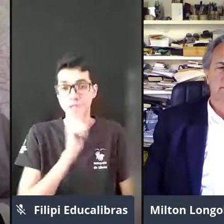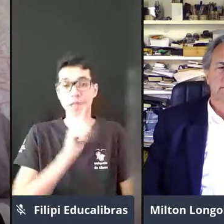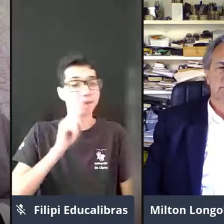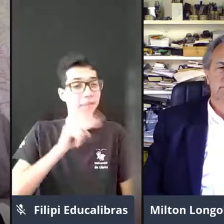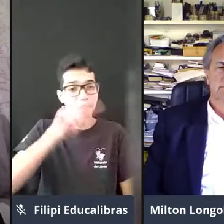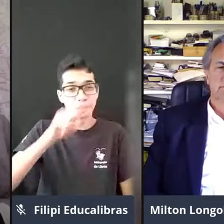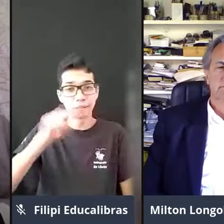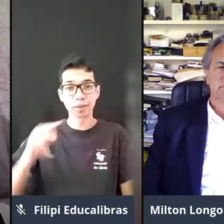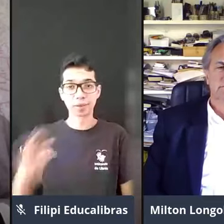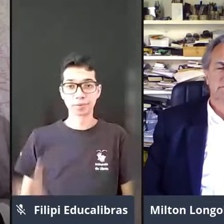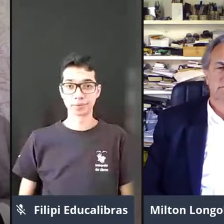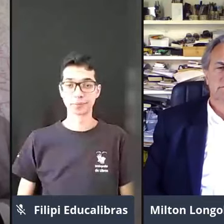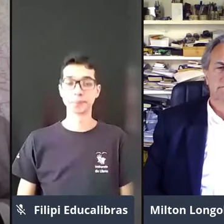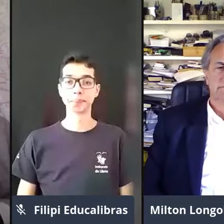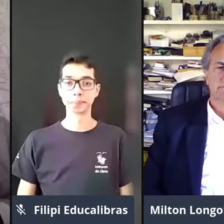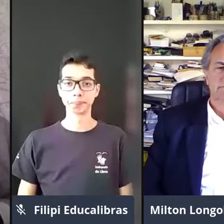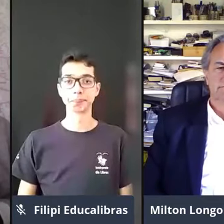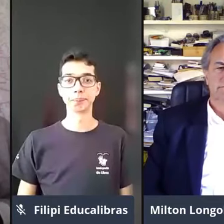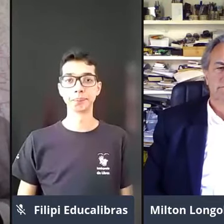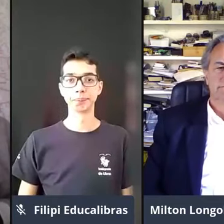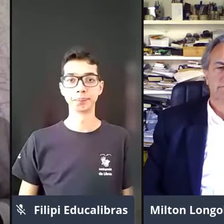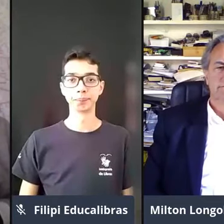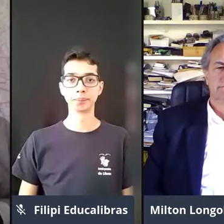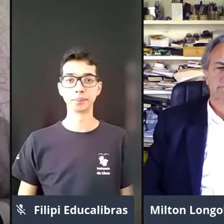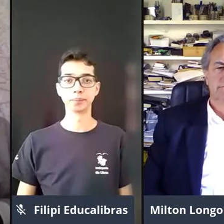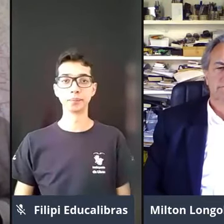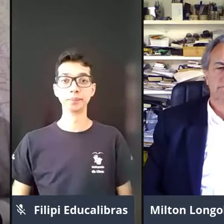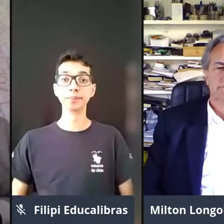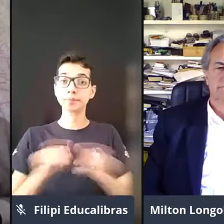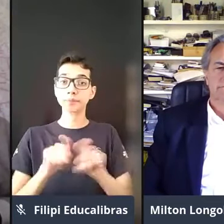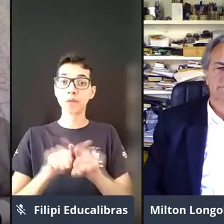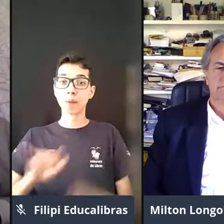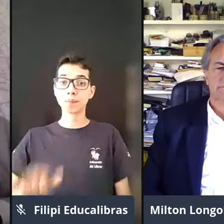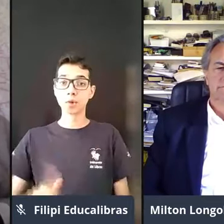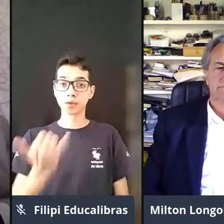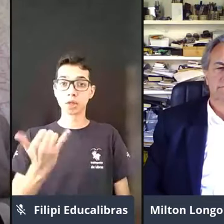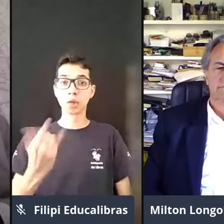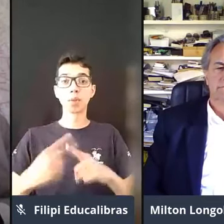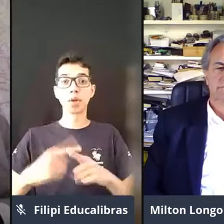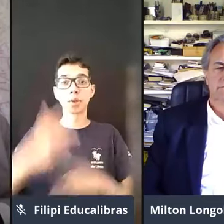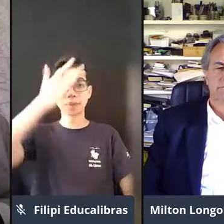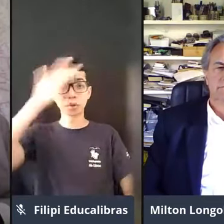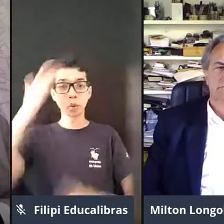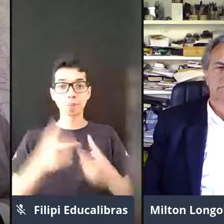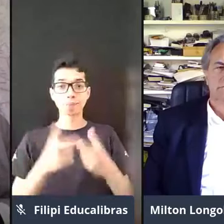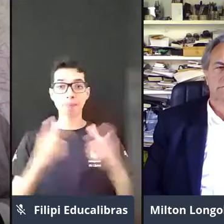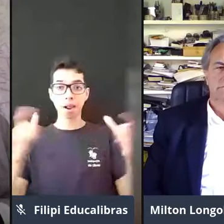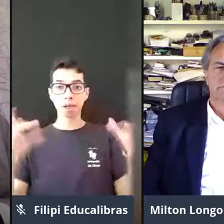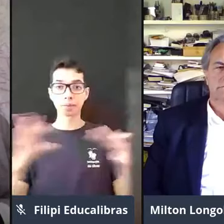Eu quero aproveitar que nós estamos com algumas dezenas de pessoas aqui para lembrar o seguinte,